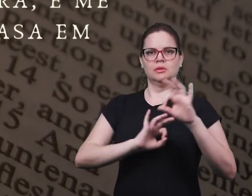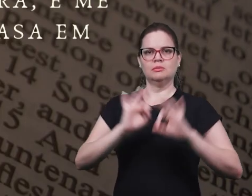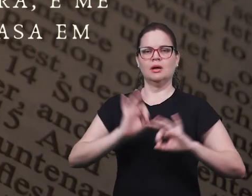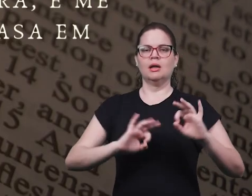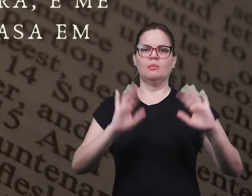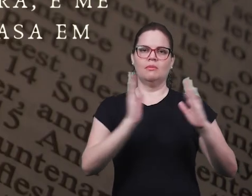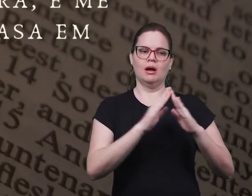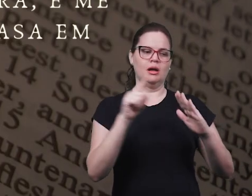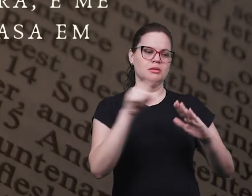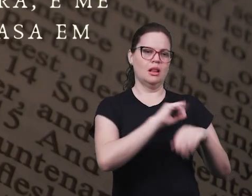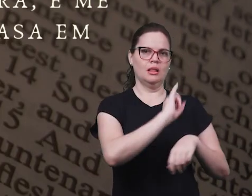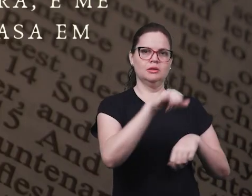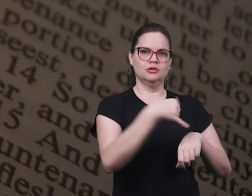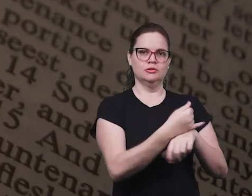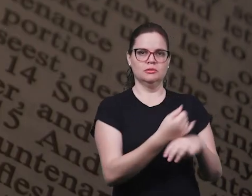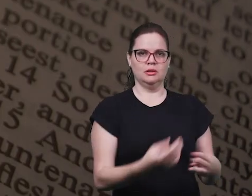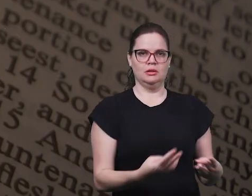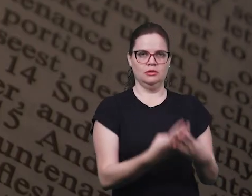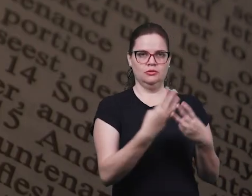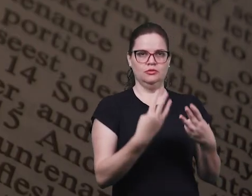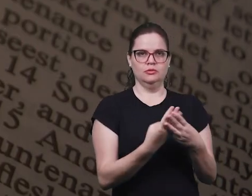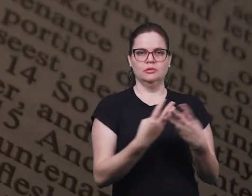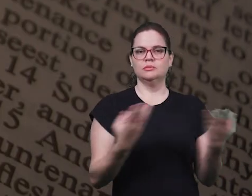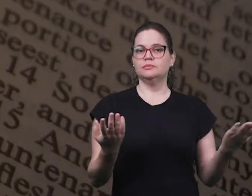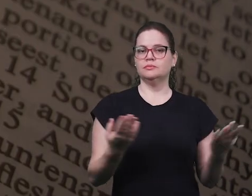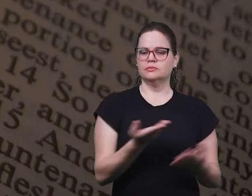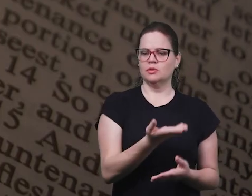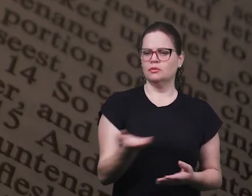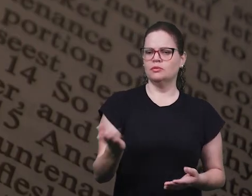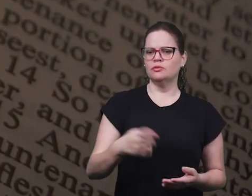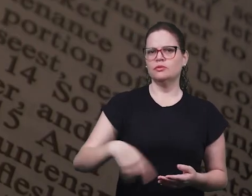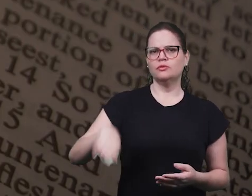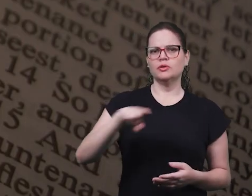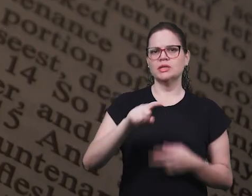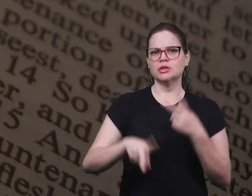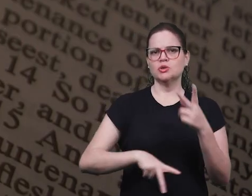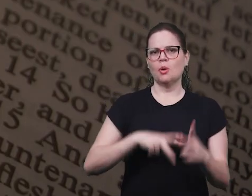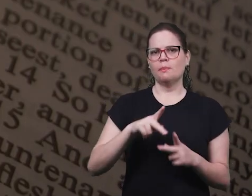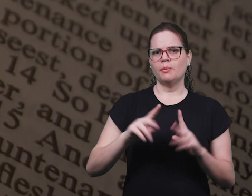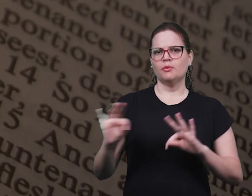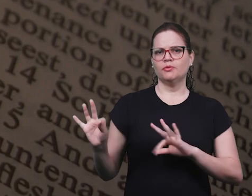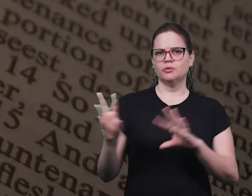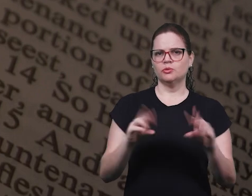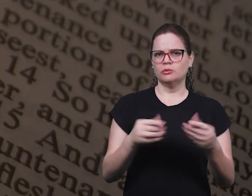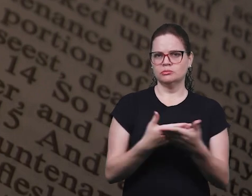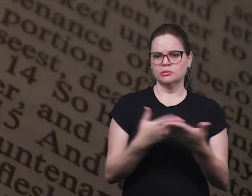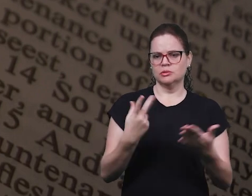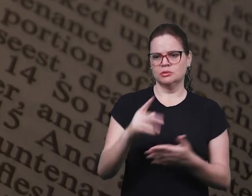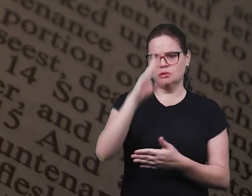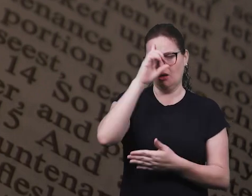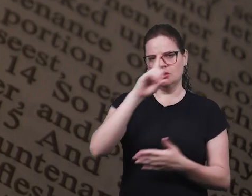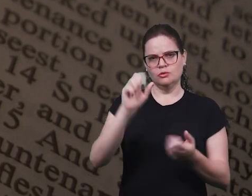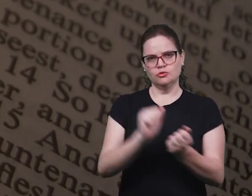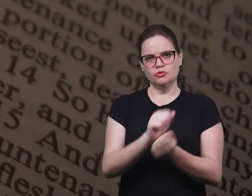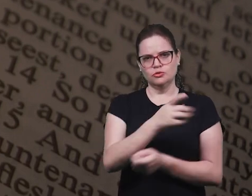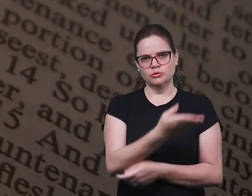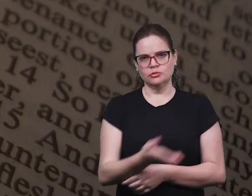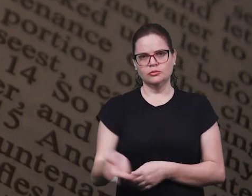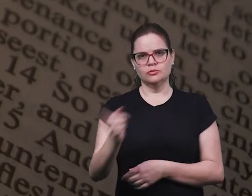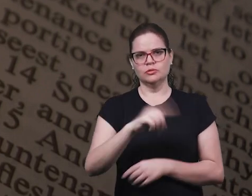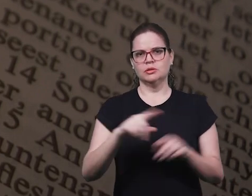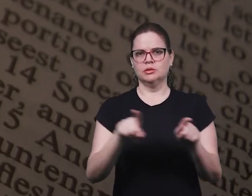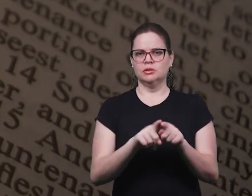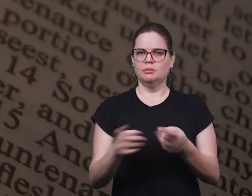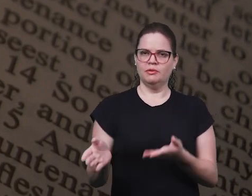em Jerusalém, que está em Judá. Quem há entre vós, de todo o seu povo, seja seu Deus com ele, e